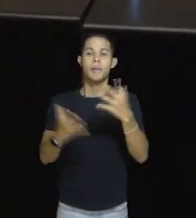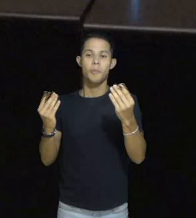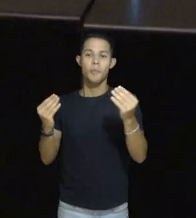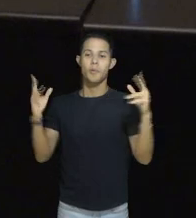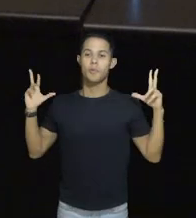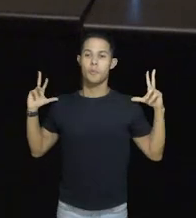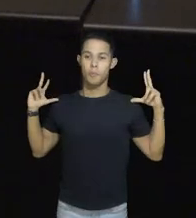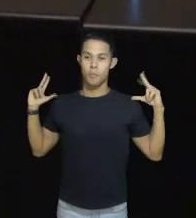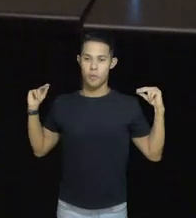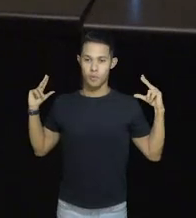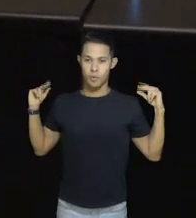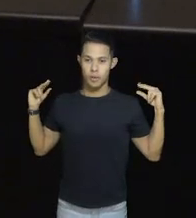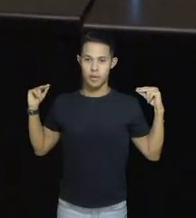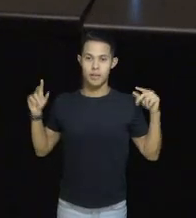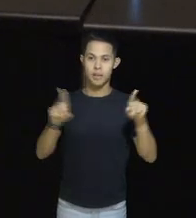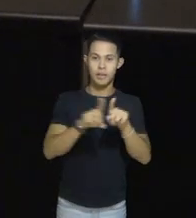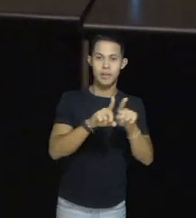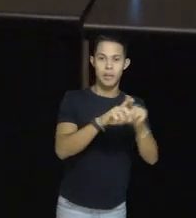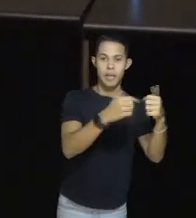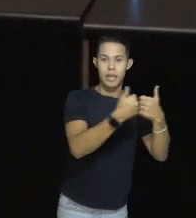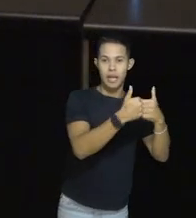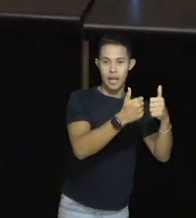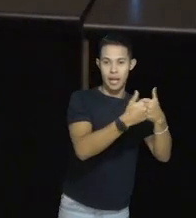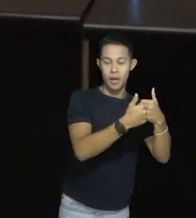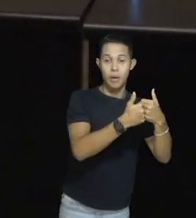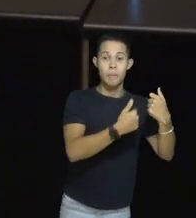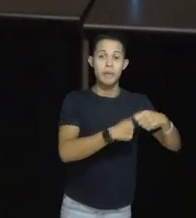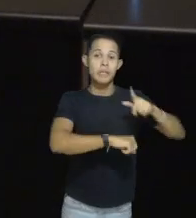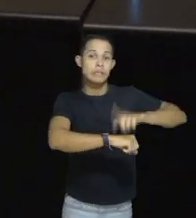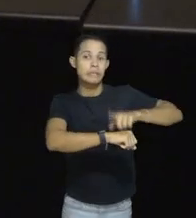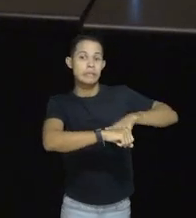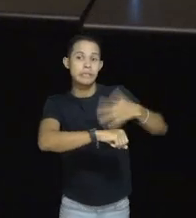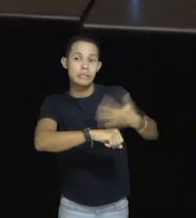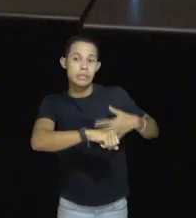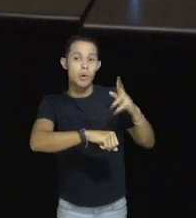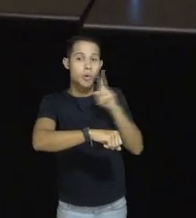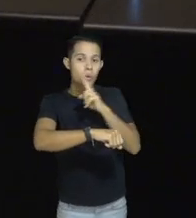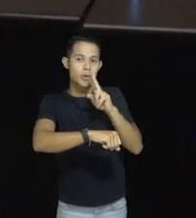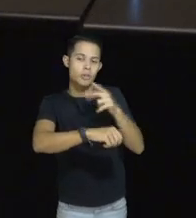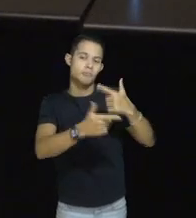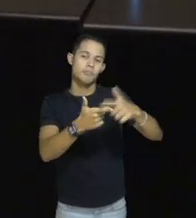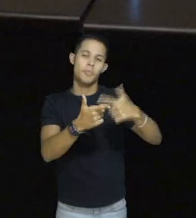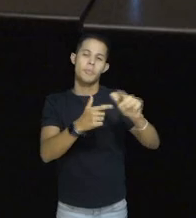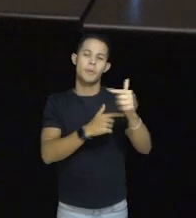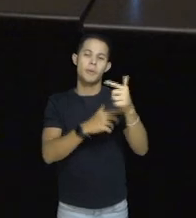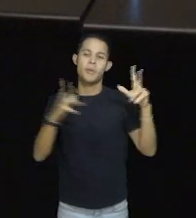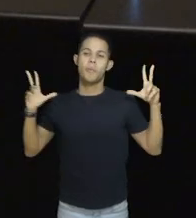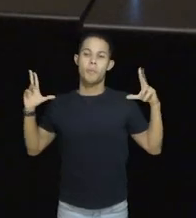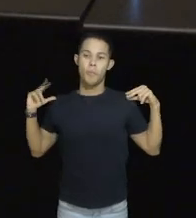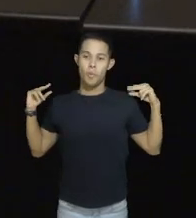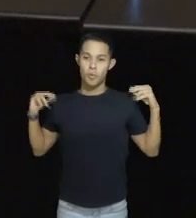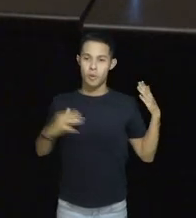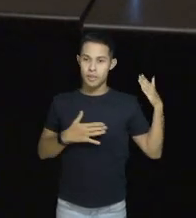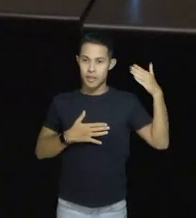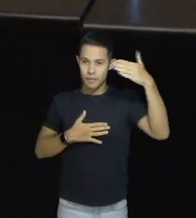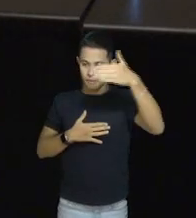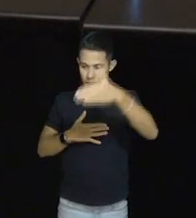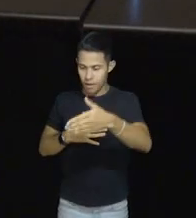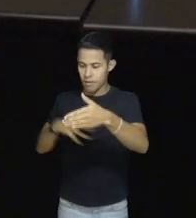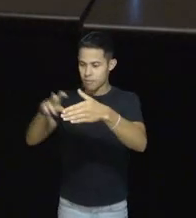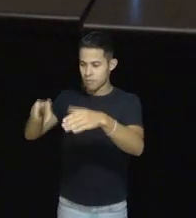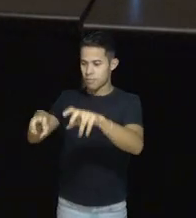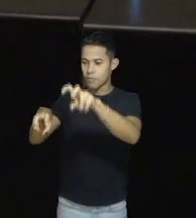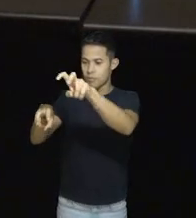a criança e nem a família em casa. Precisou fazer um atendimento, não tem como ir, não tem problema. O motorista vai lá e busca, traz ela, coloca ali, traz o